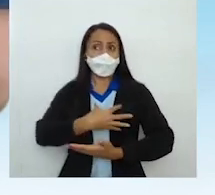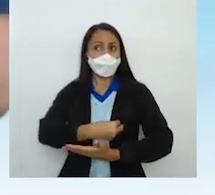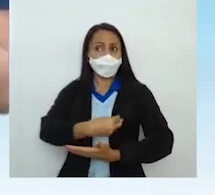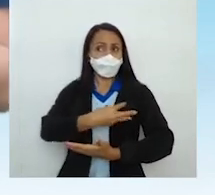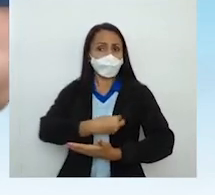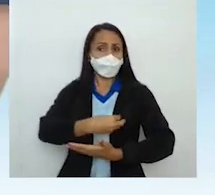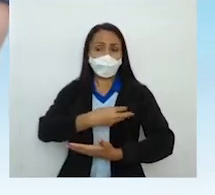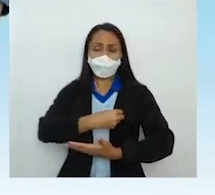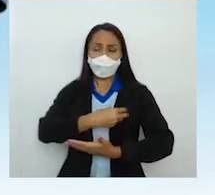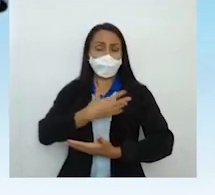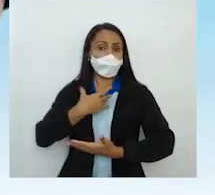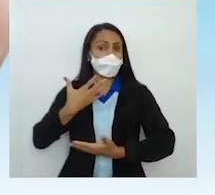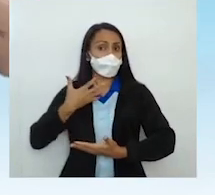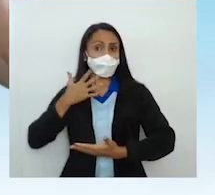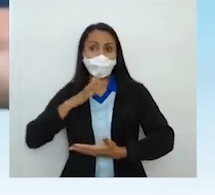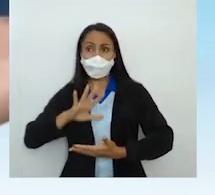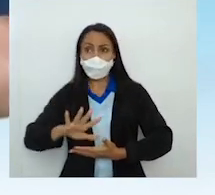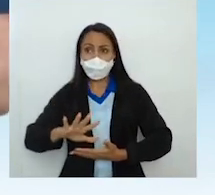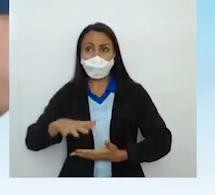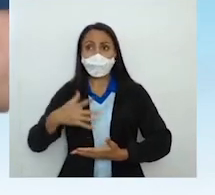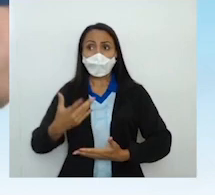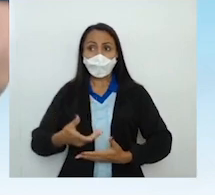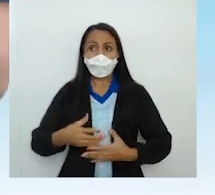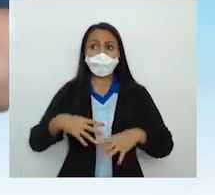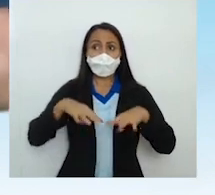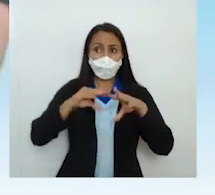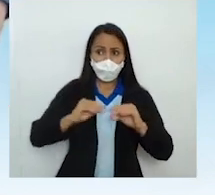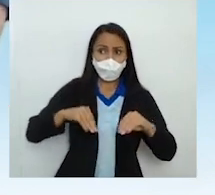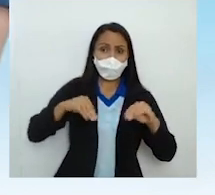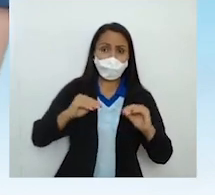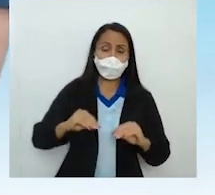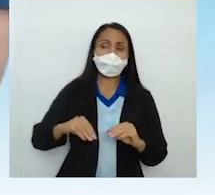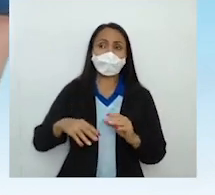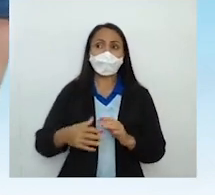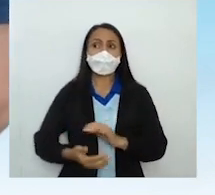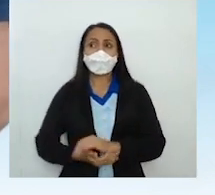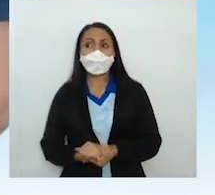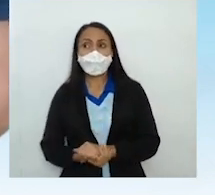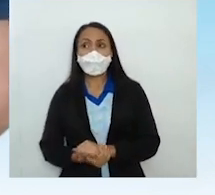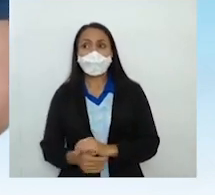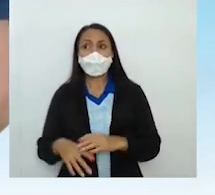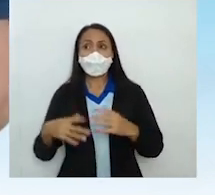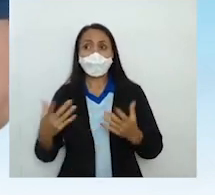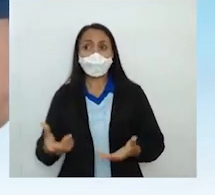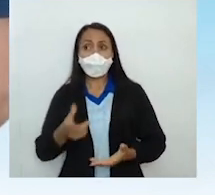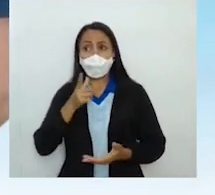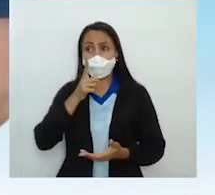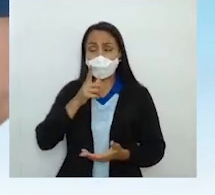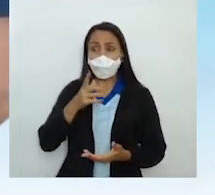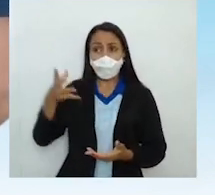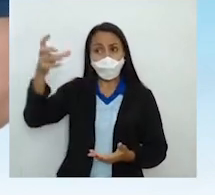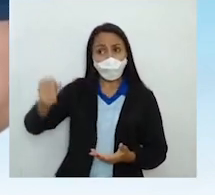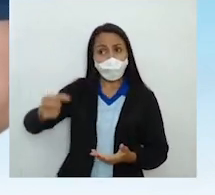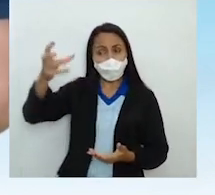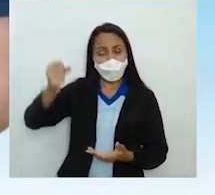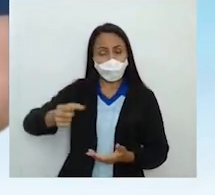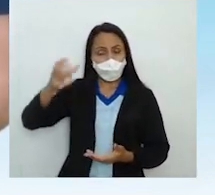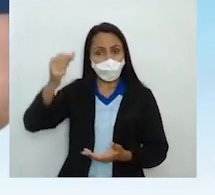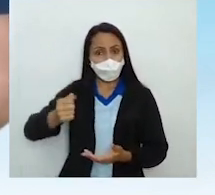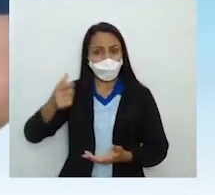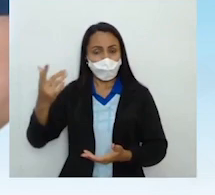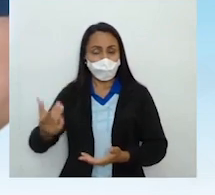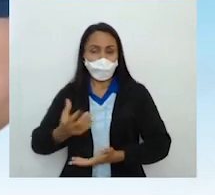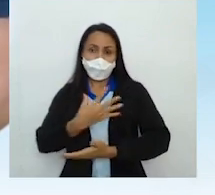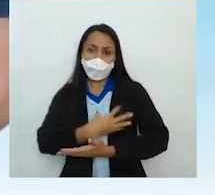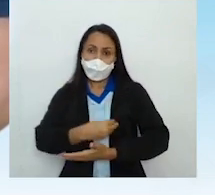acreditava-se que Flacidez. Da flacidez e tal, e aí colocava-se a ama de leite para amamentar, né?